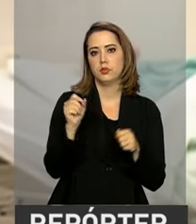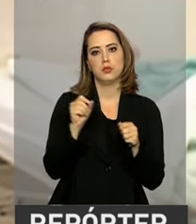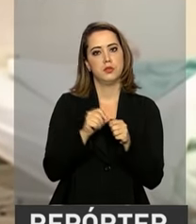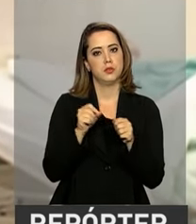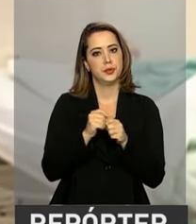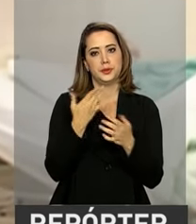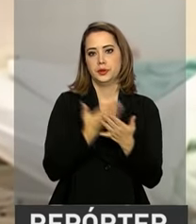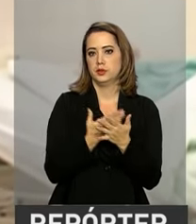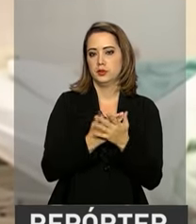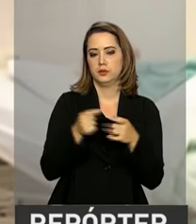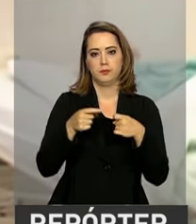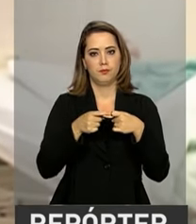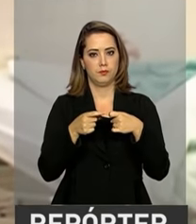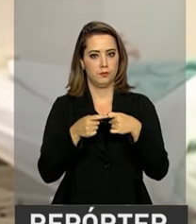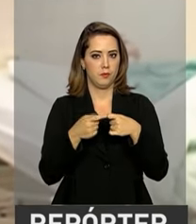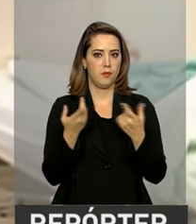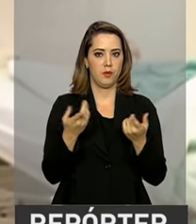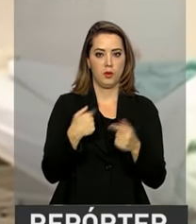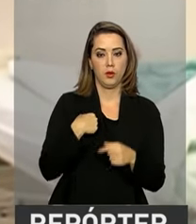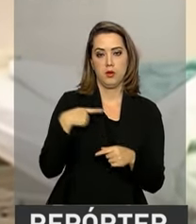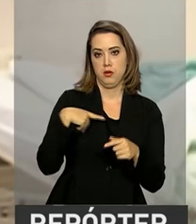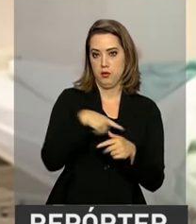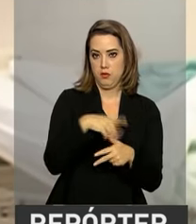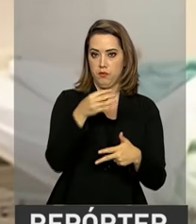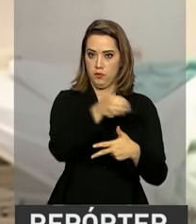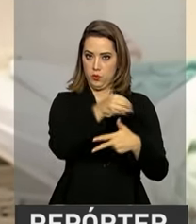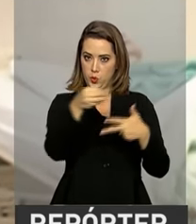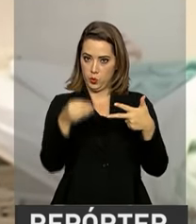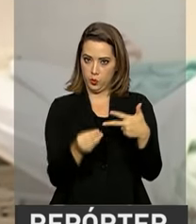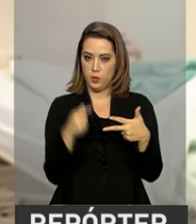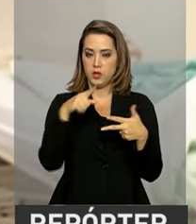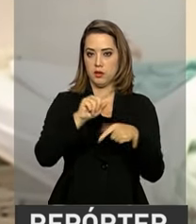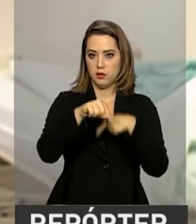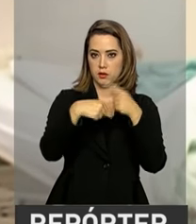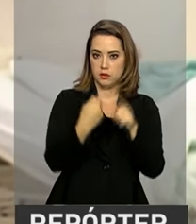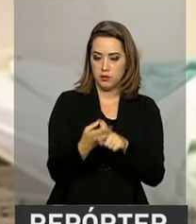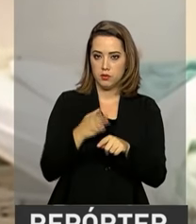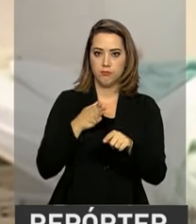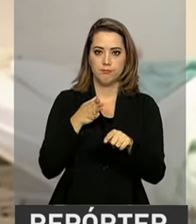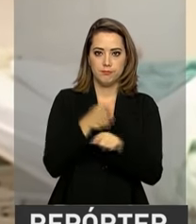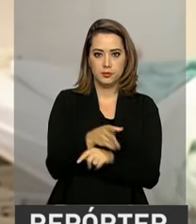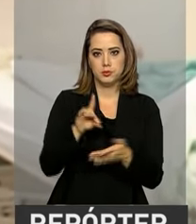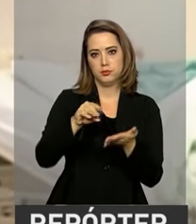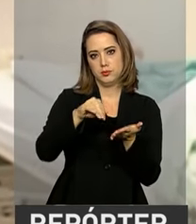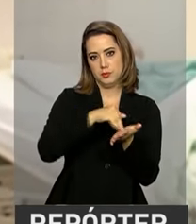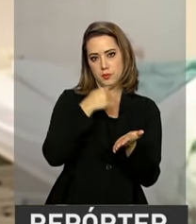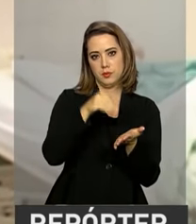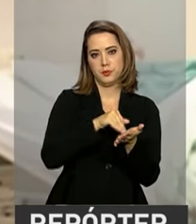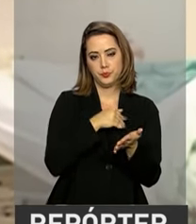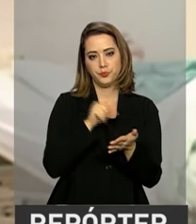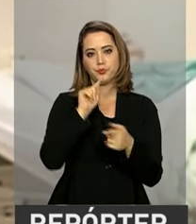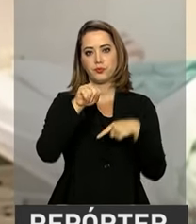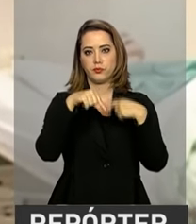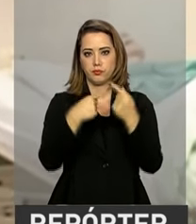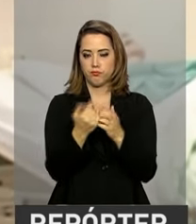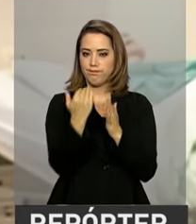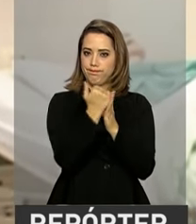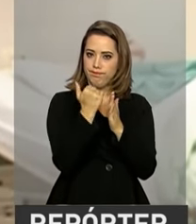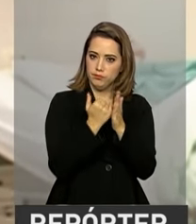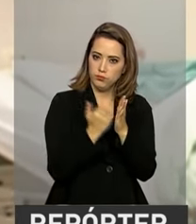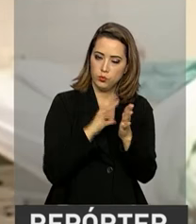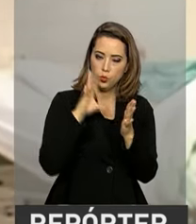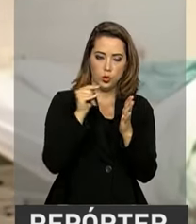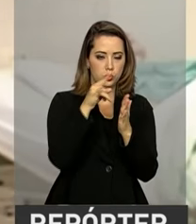FIES eu tinha feito o Enem então com a nota do Enem eu me inscrevi e entrei todo no processo seletivo do fi fui aprovada